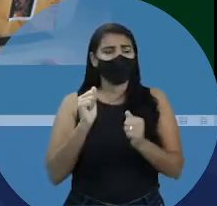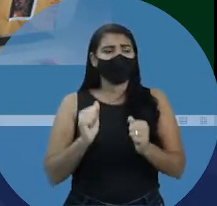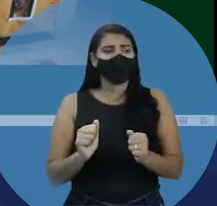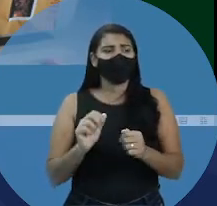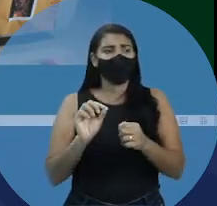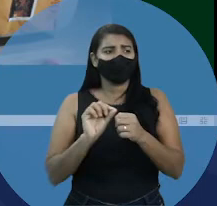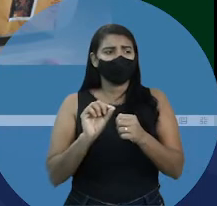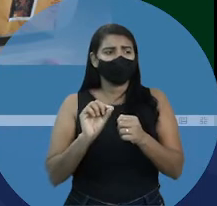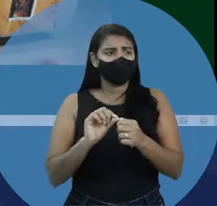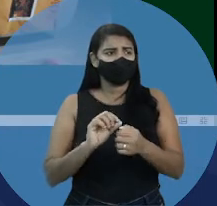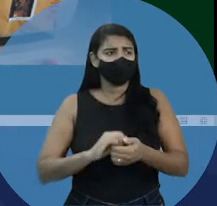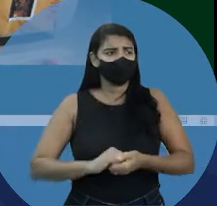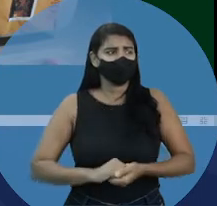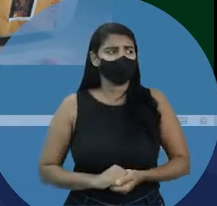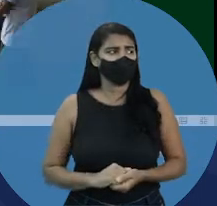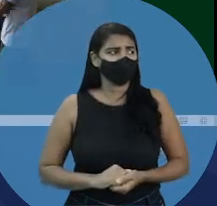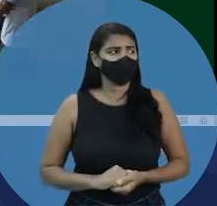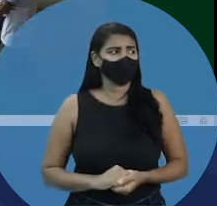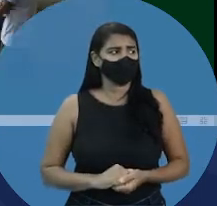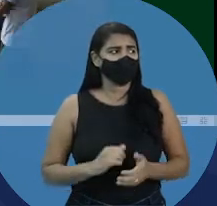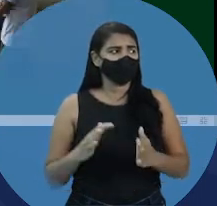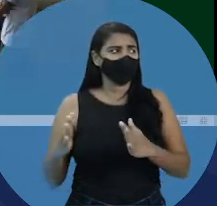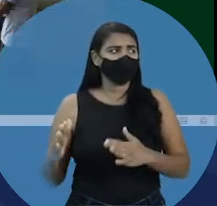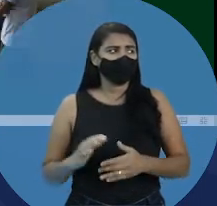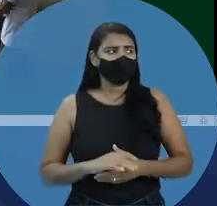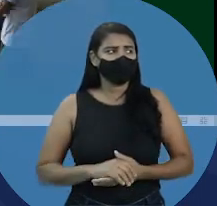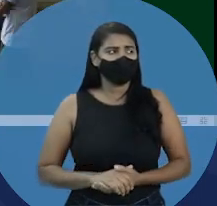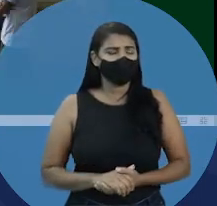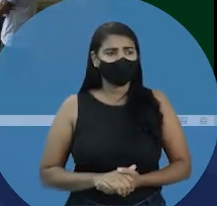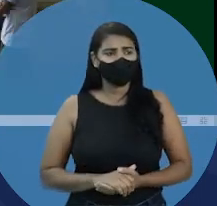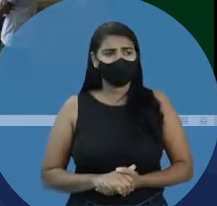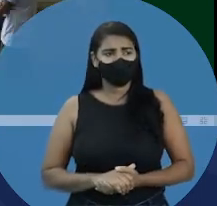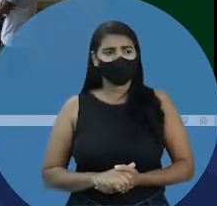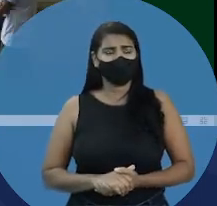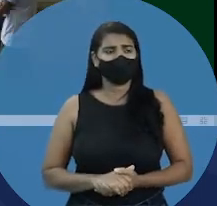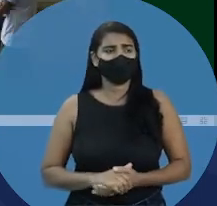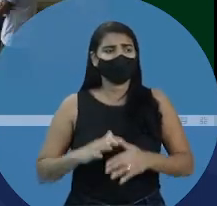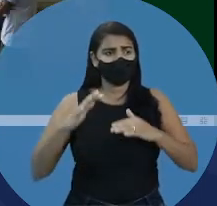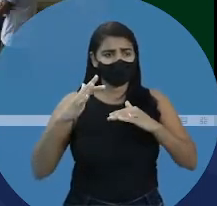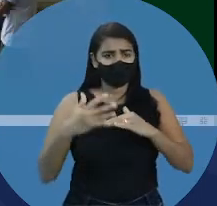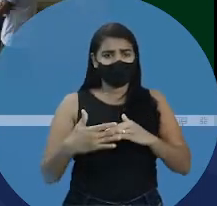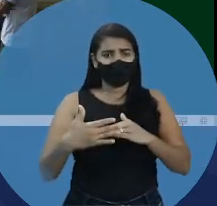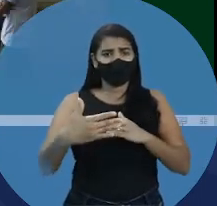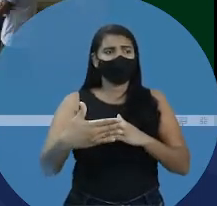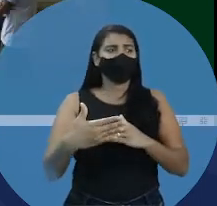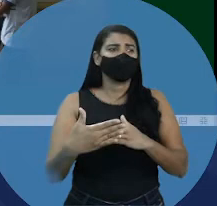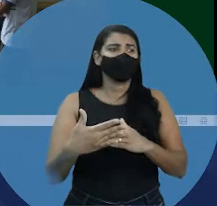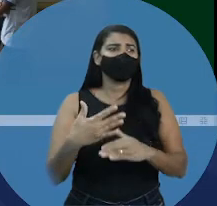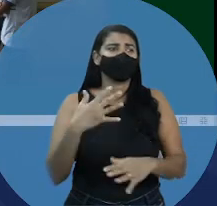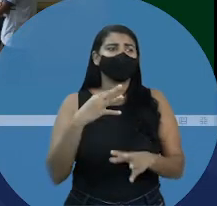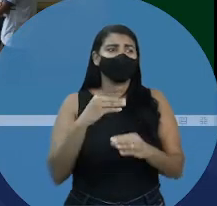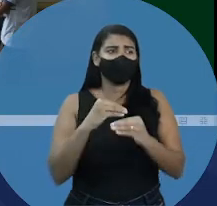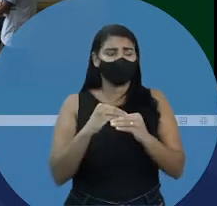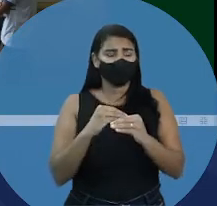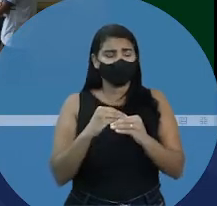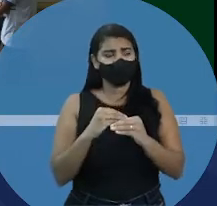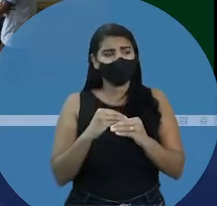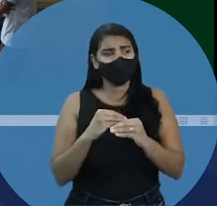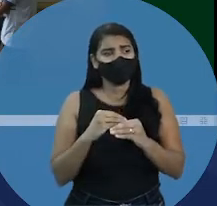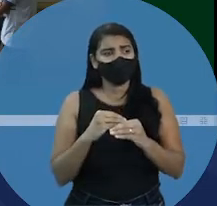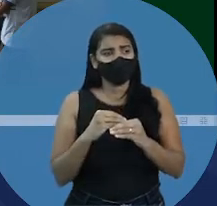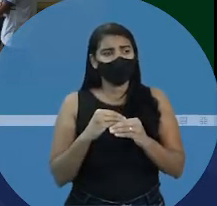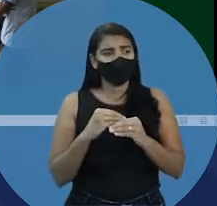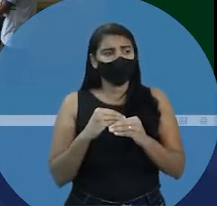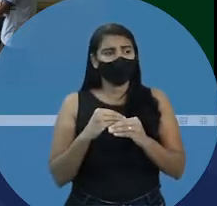feito. Pode passar. A partir daí, eles construíram